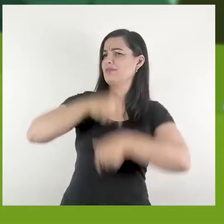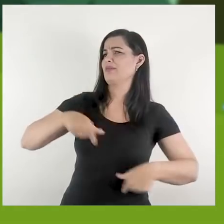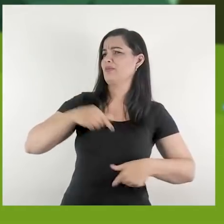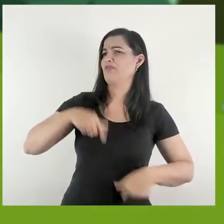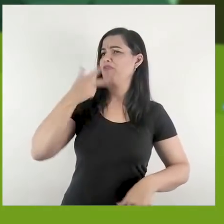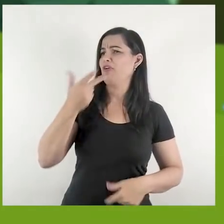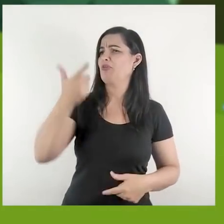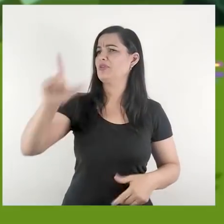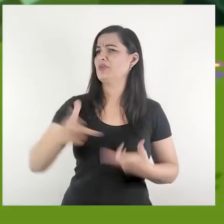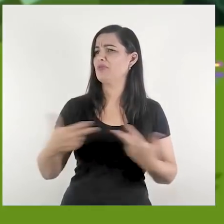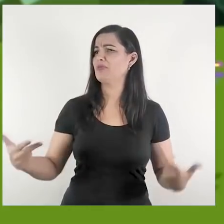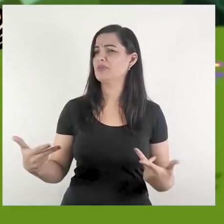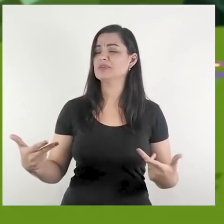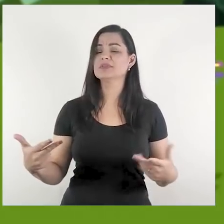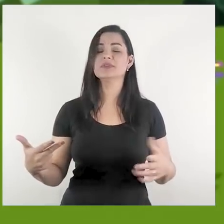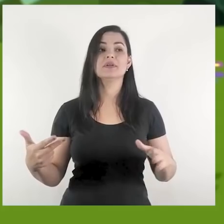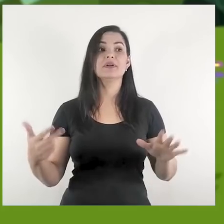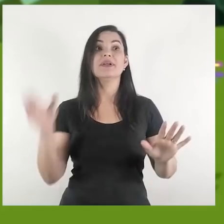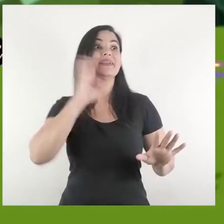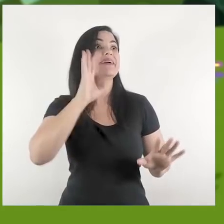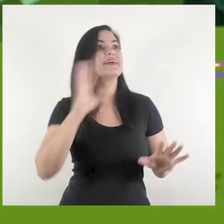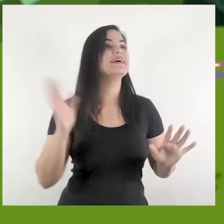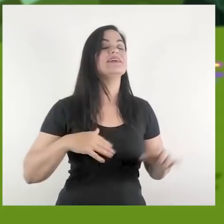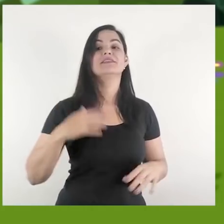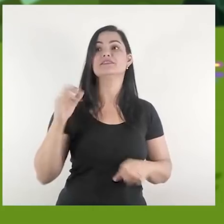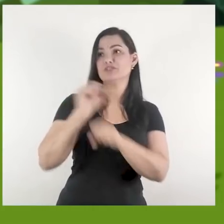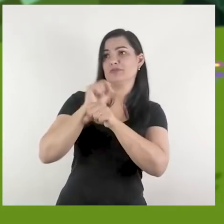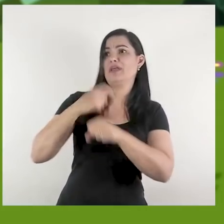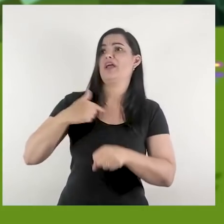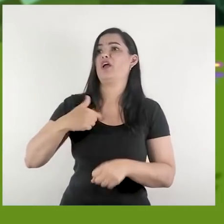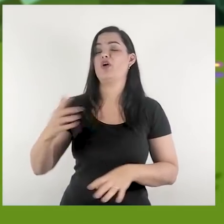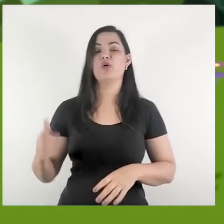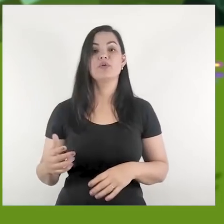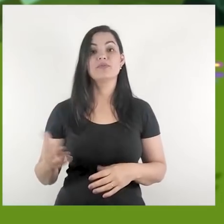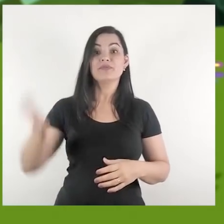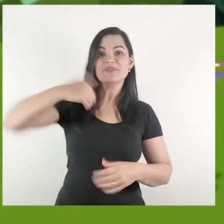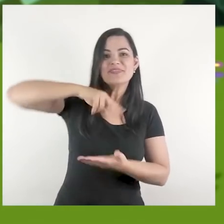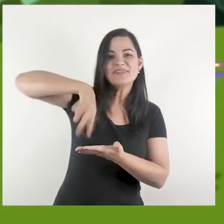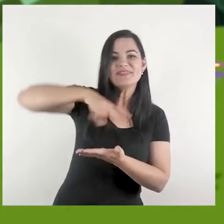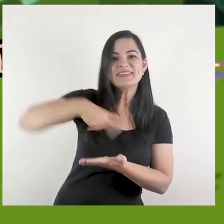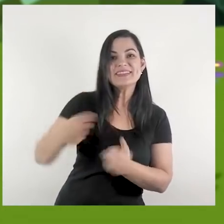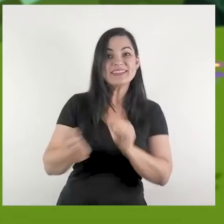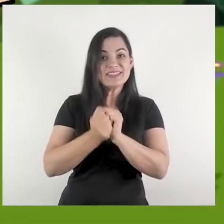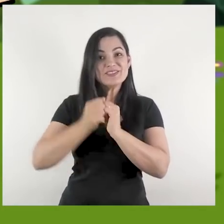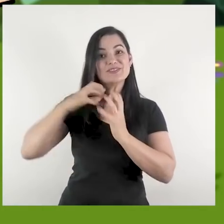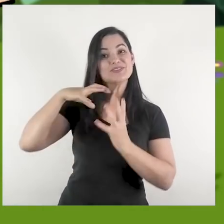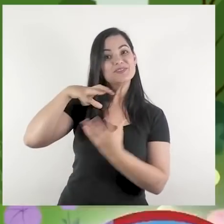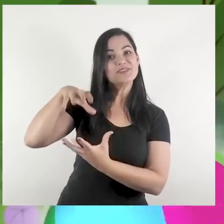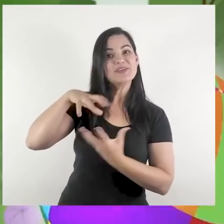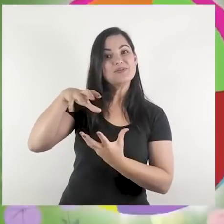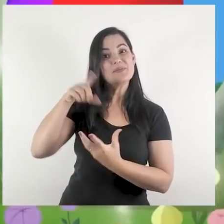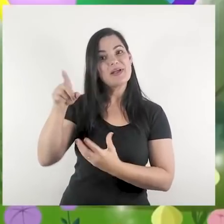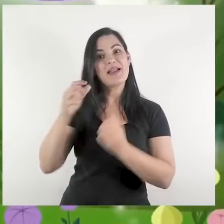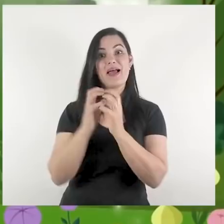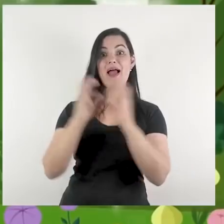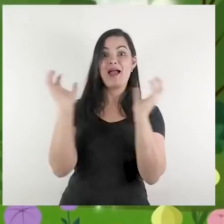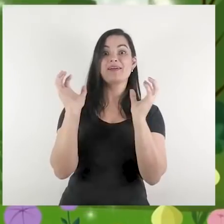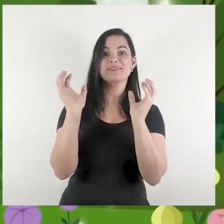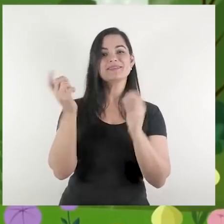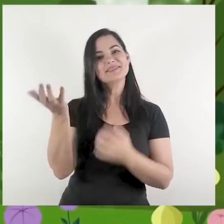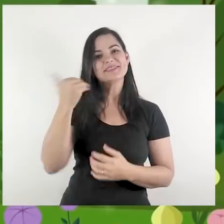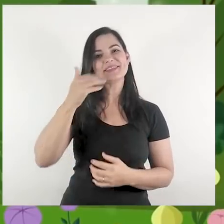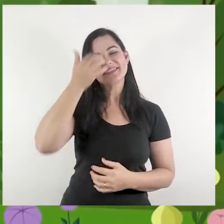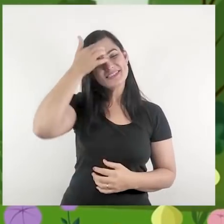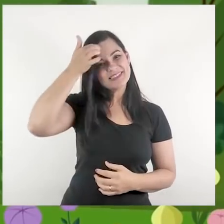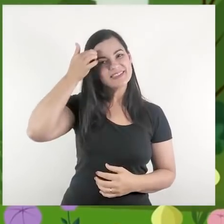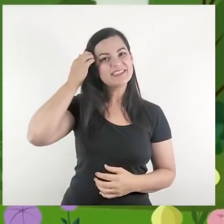Espere por mim! Vamos lá! É só dançar no ritmo da Pop pra ela se abrir.